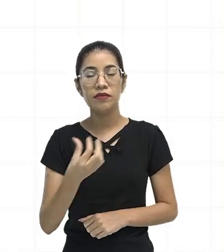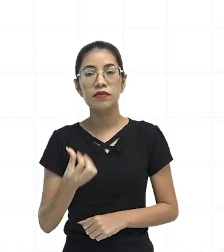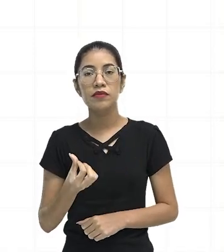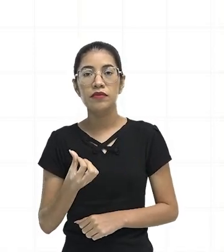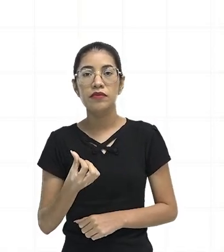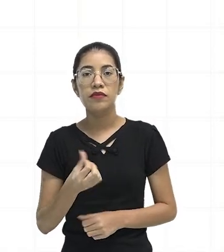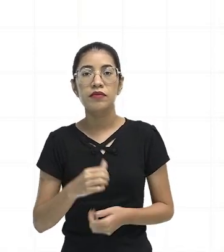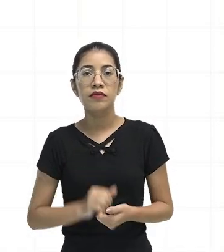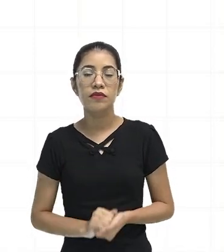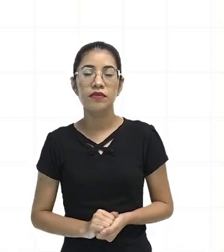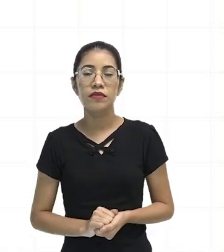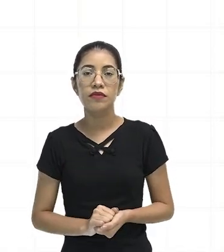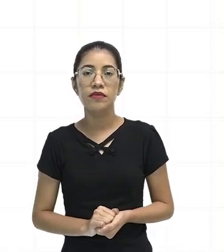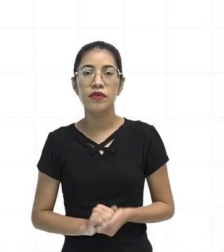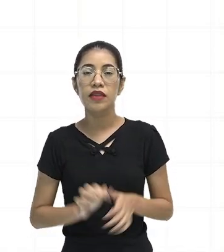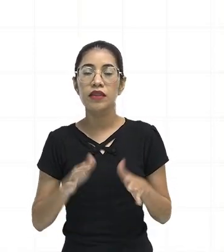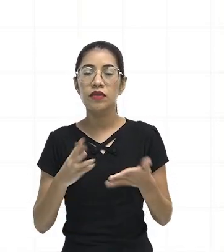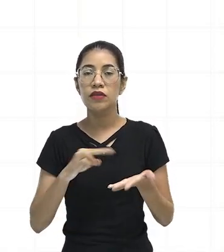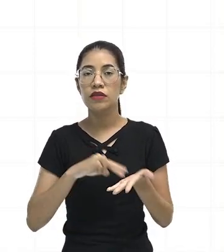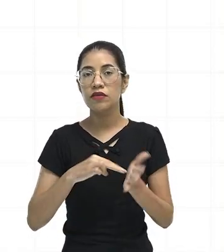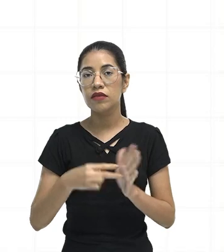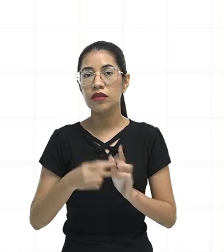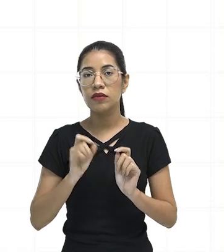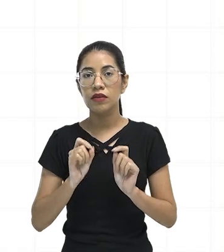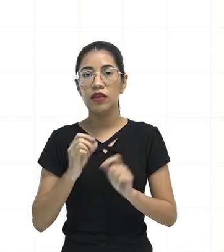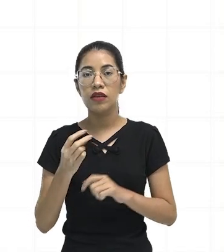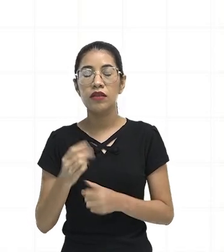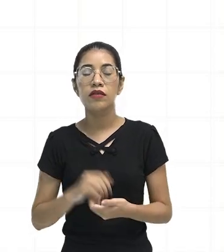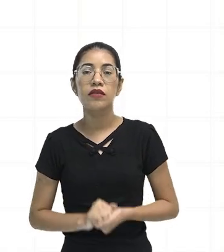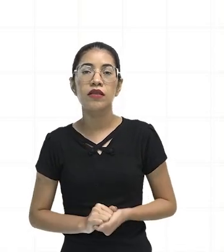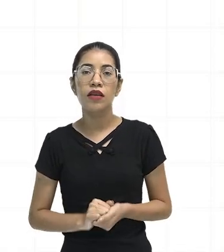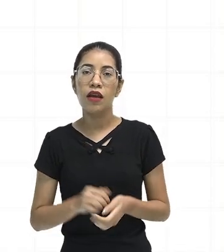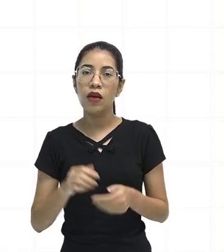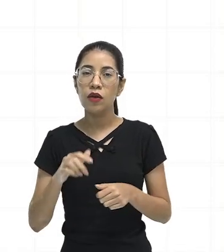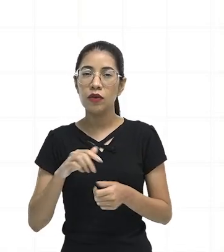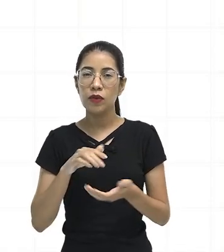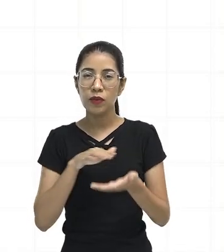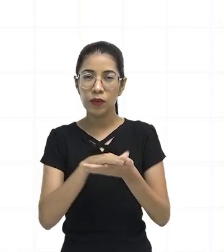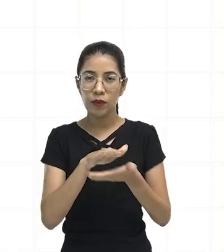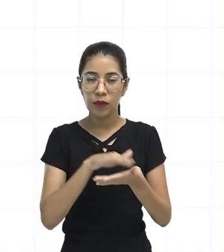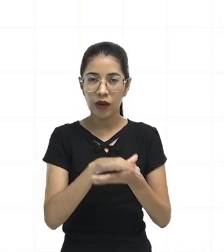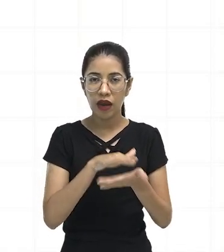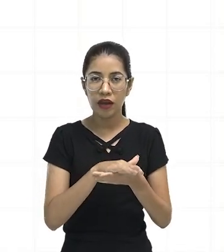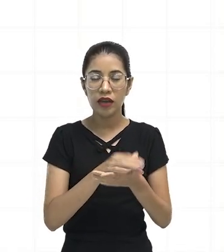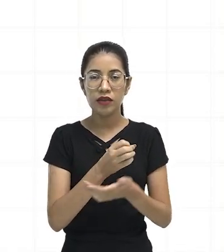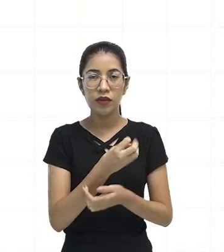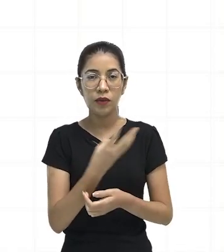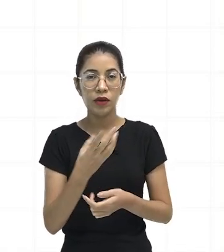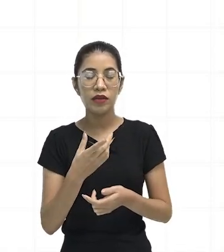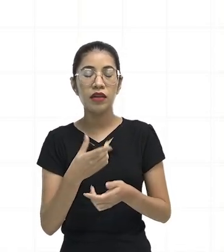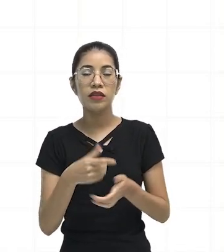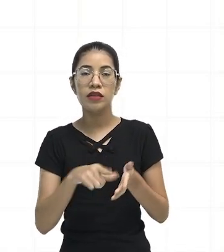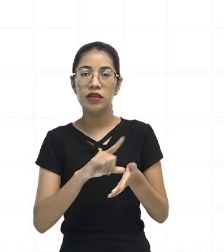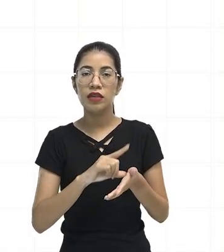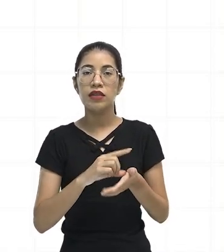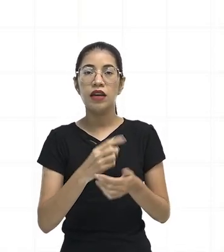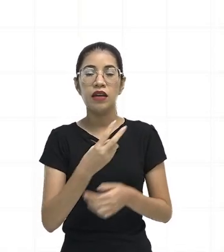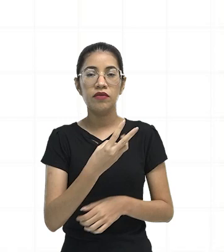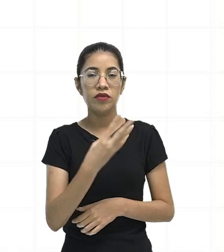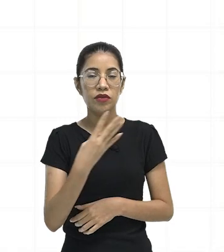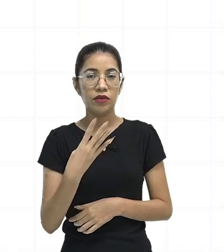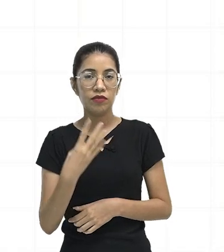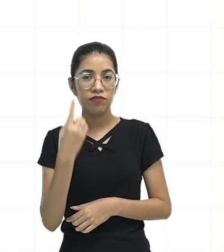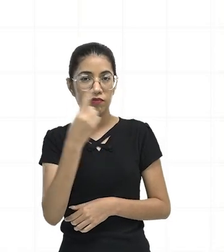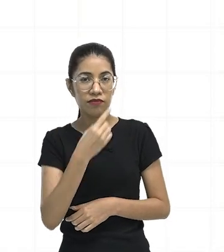seja, pessoal, o valor, o serviço, aliás, que seria feito em 24 horas, vai